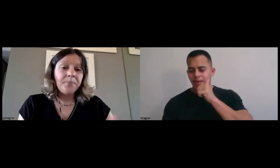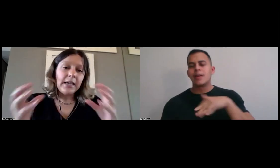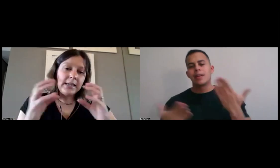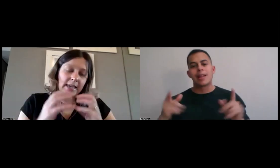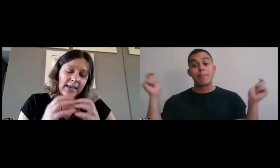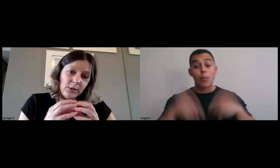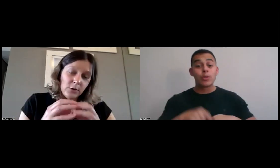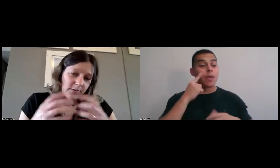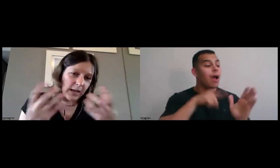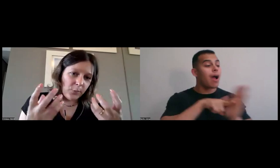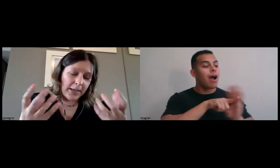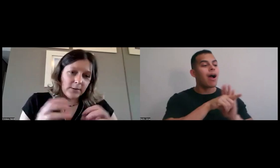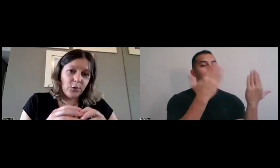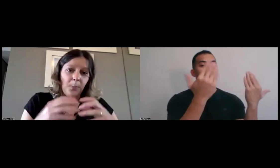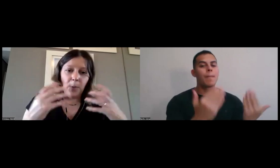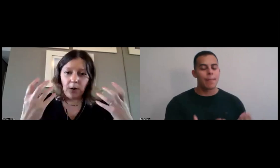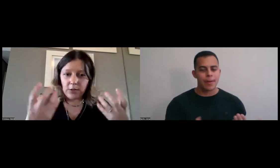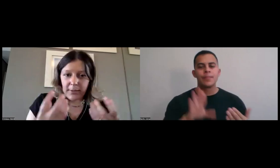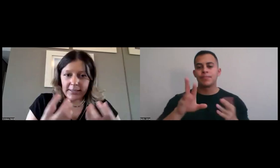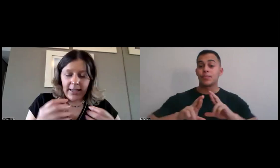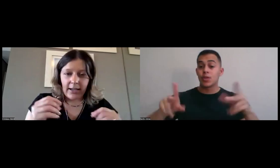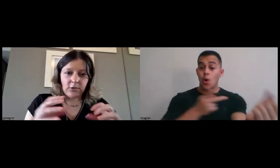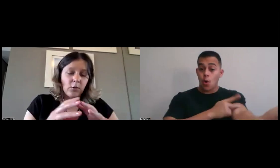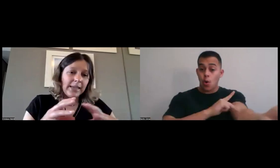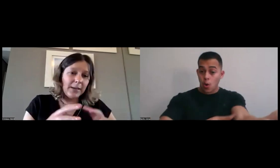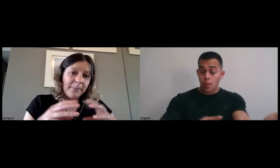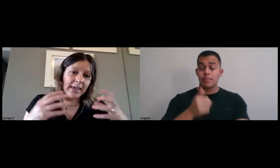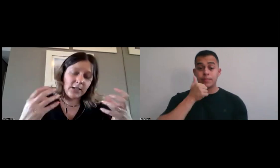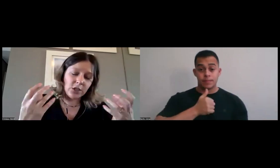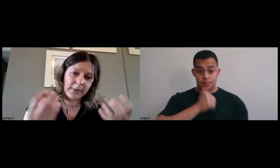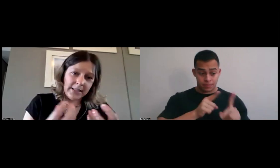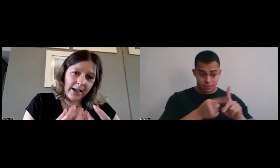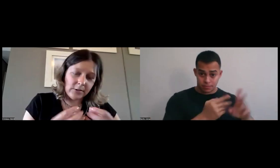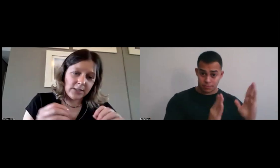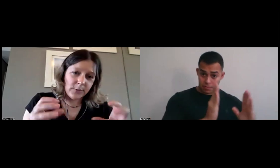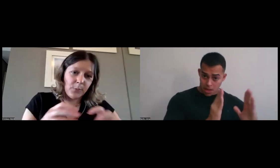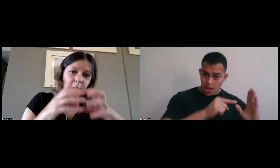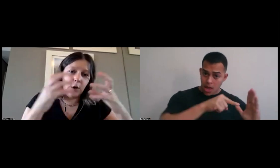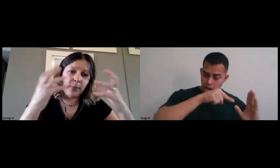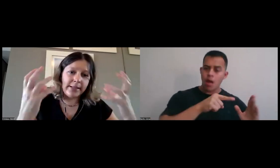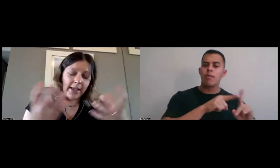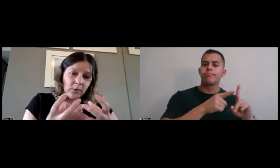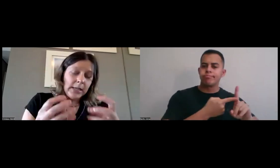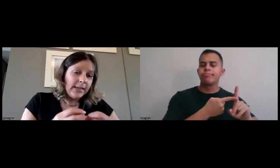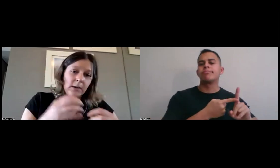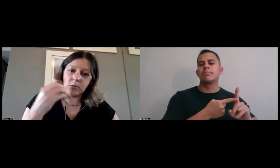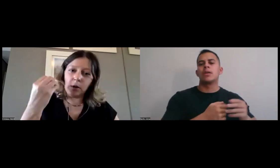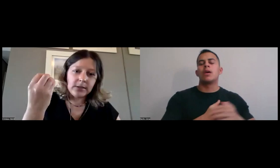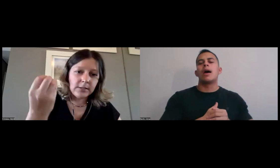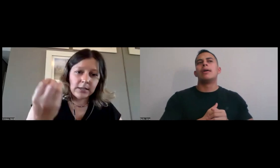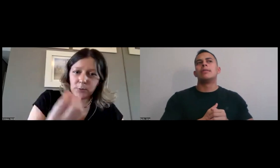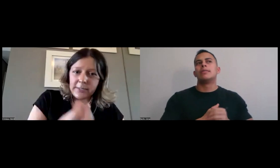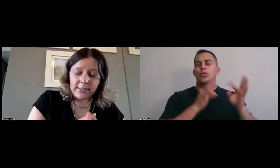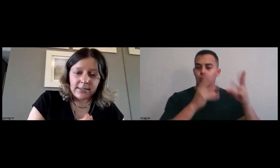presente. Aí tu pensa, os hormônios maternos, todo aquele ambiente materno, né, que a gente chama de milieu materno, então